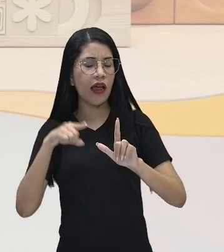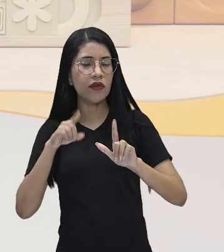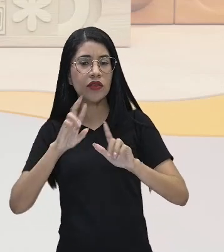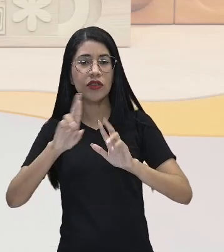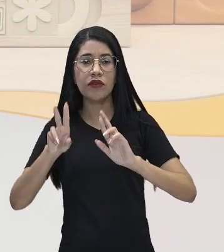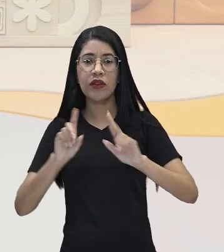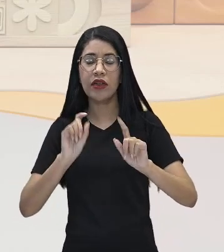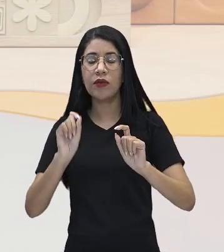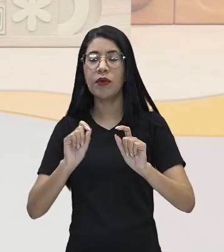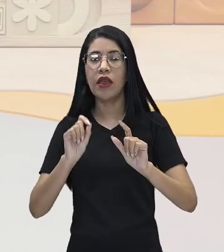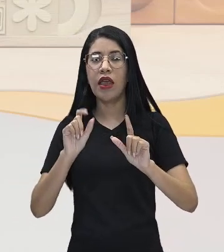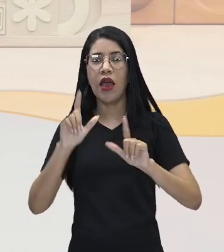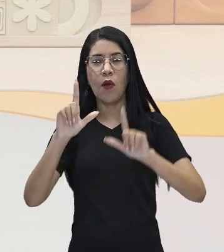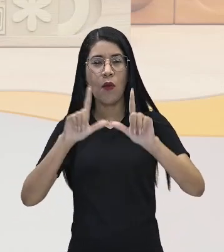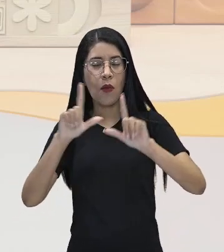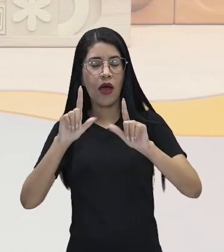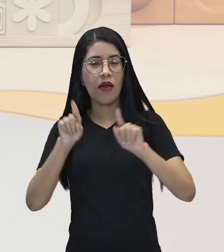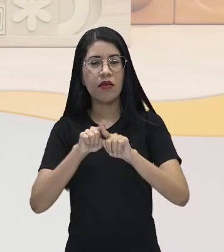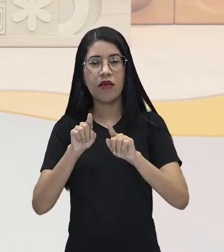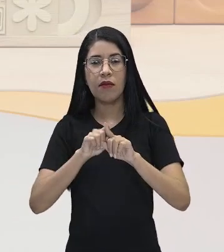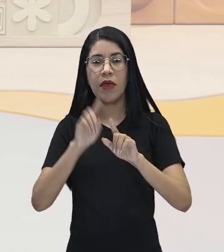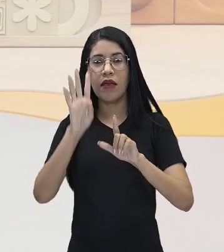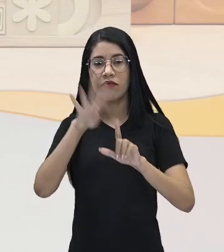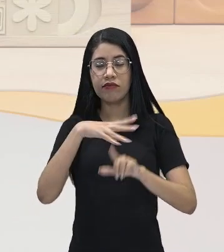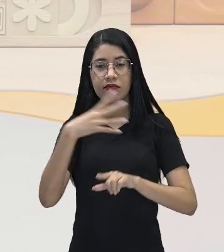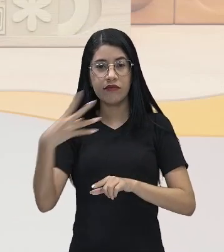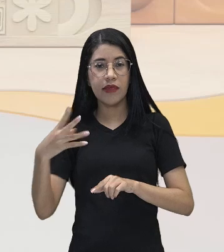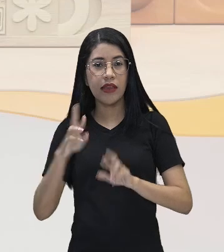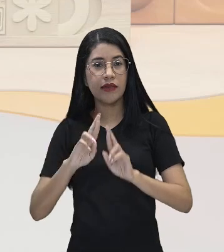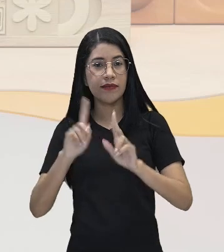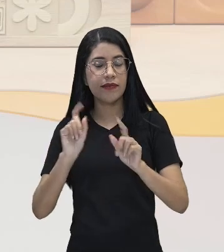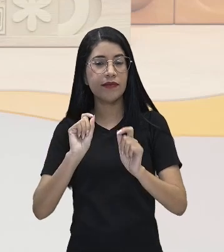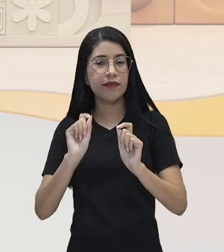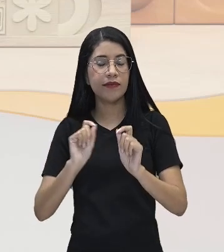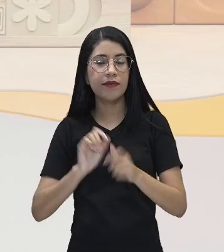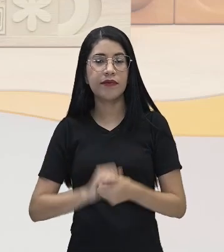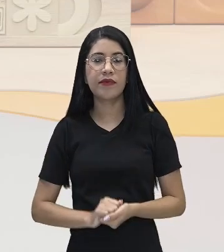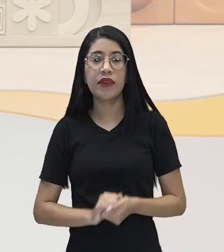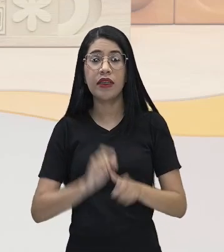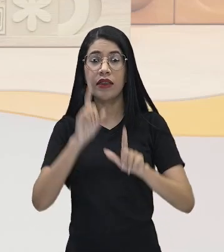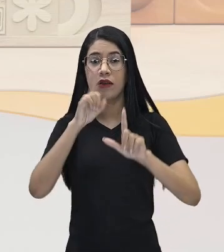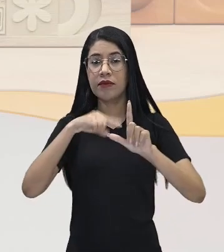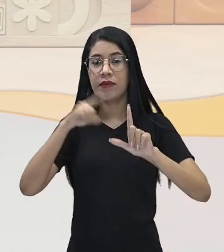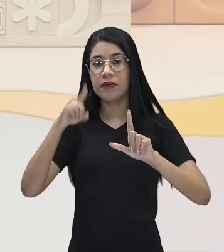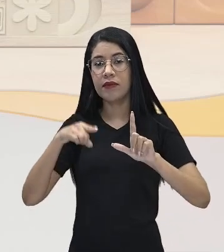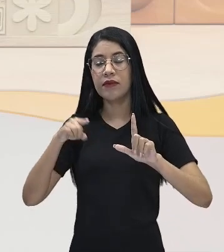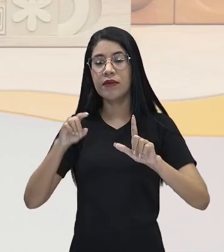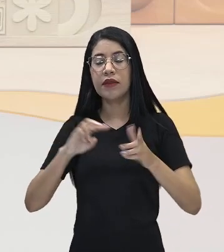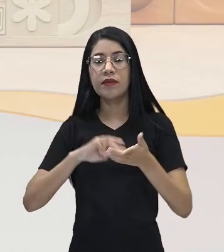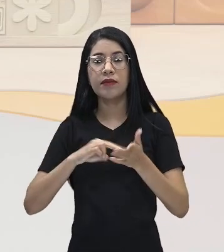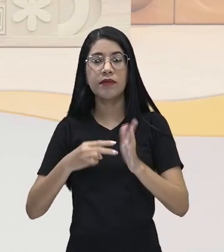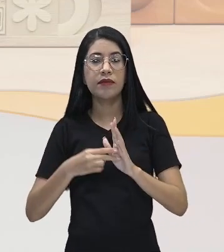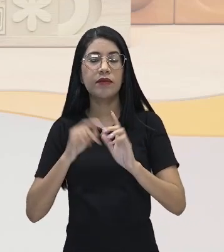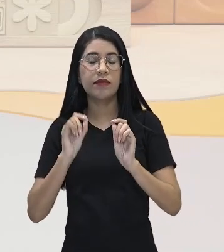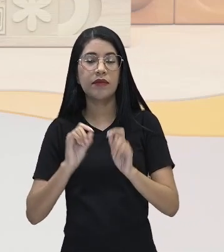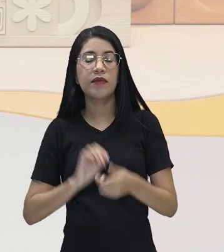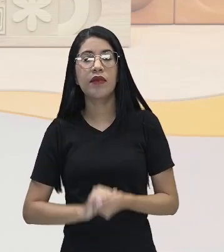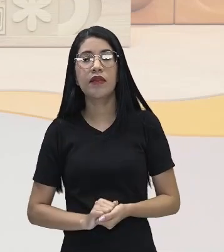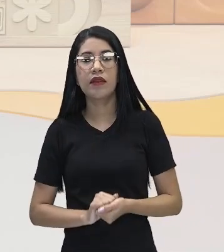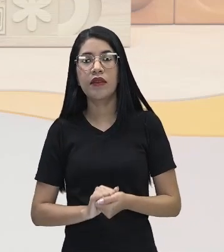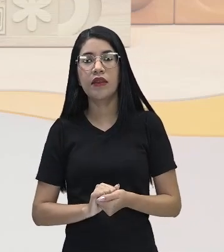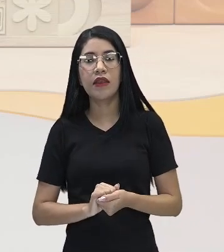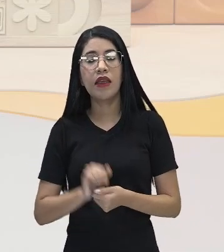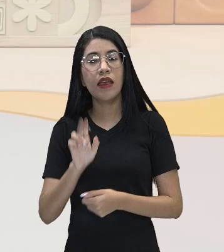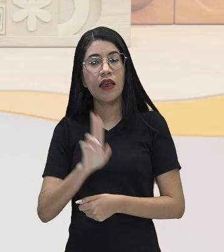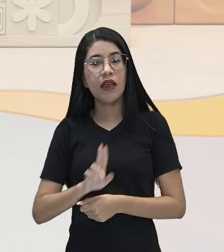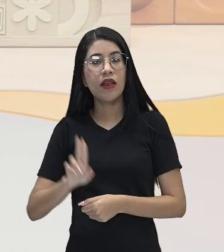um quadro e uma tabela? Então, para falar sobre os gráficos, eles são recursos